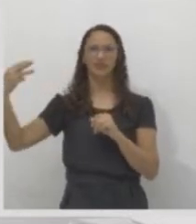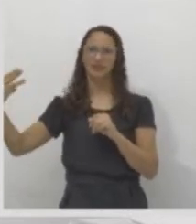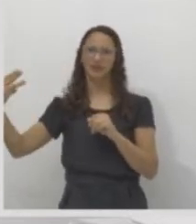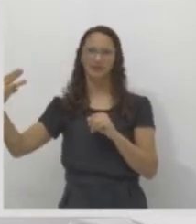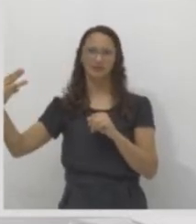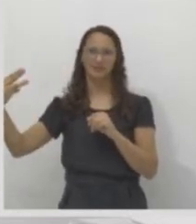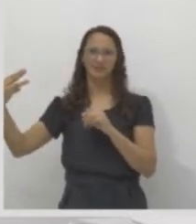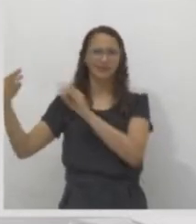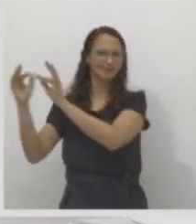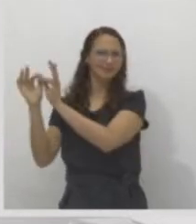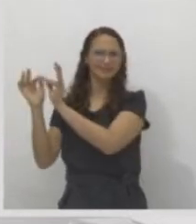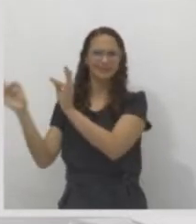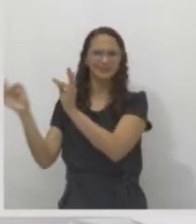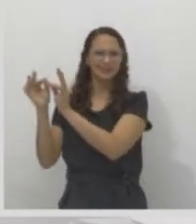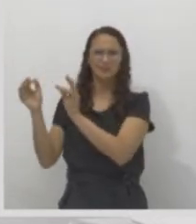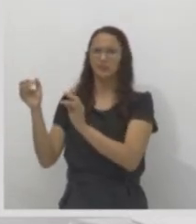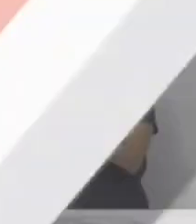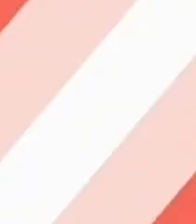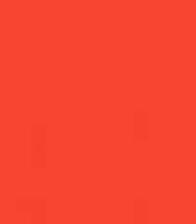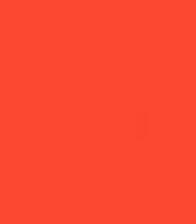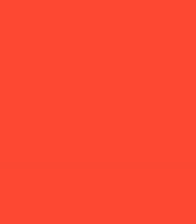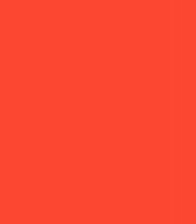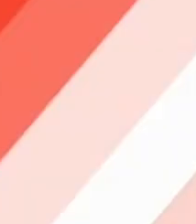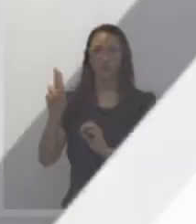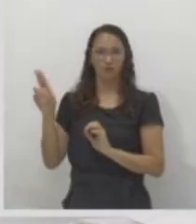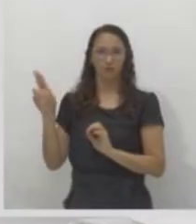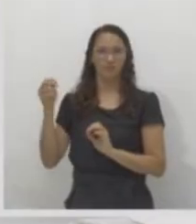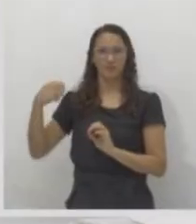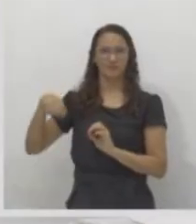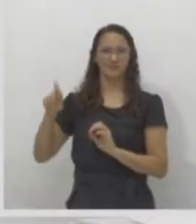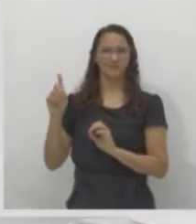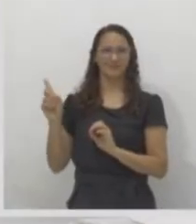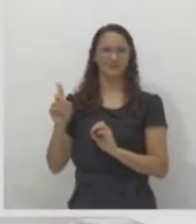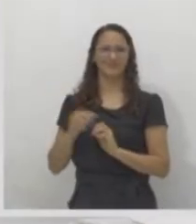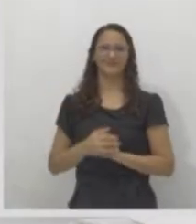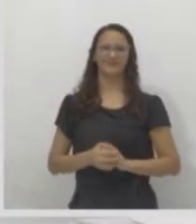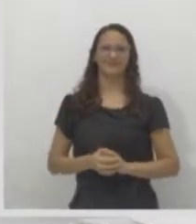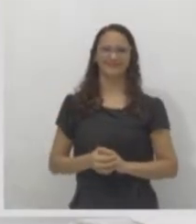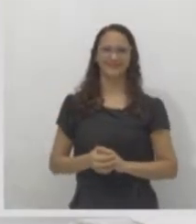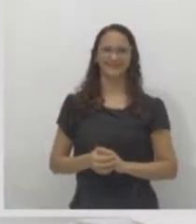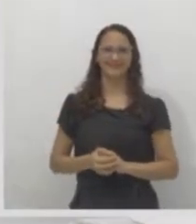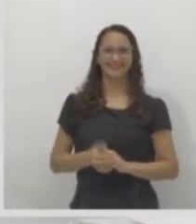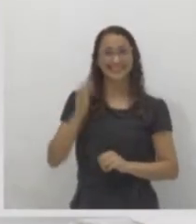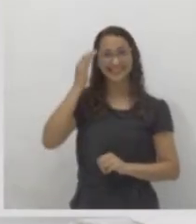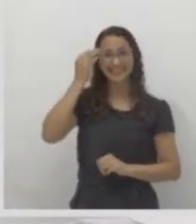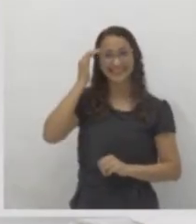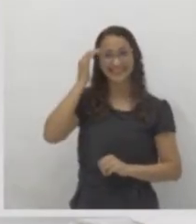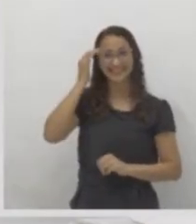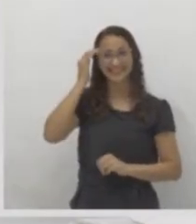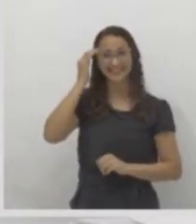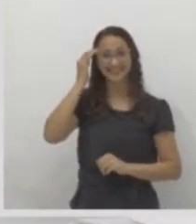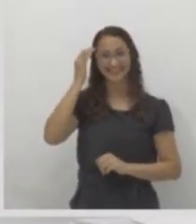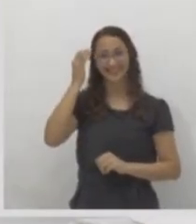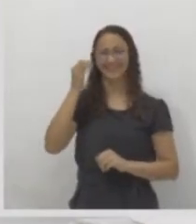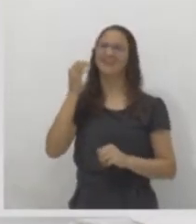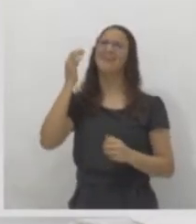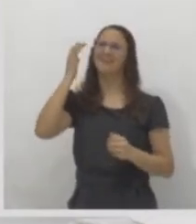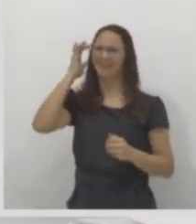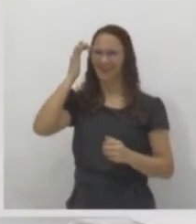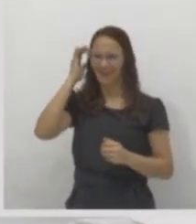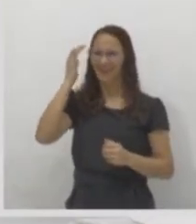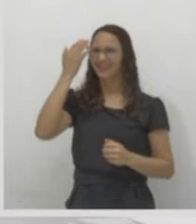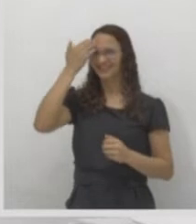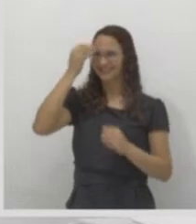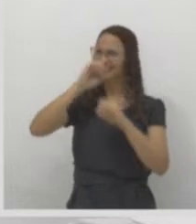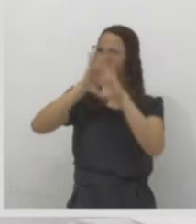453. Não preciso falar o sobrenome, porque é simples. Conseguiram compreender? Eu acredito que sim. A representação foi